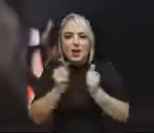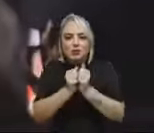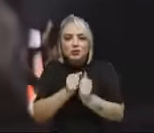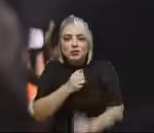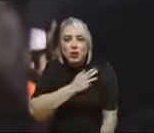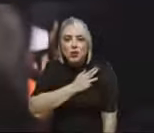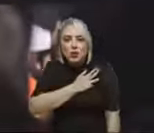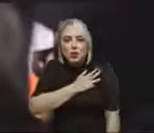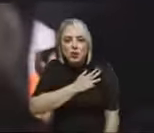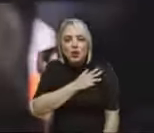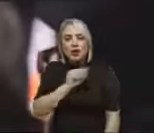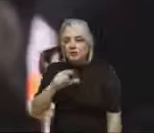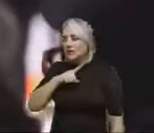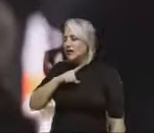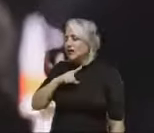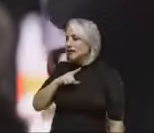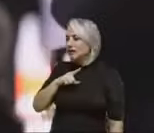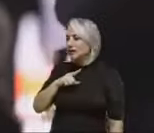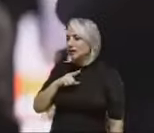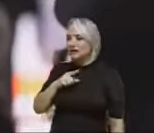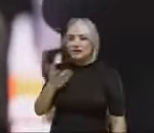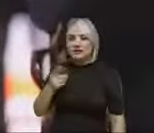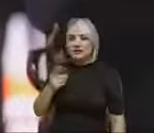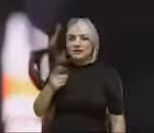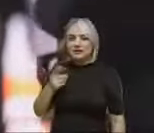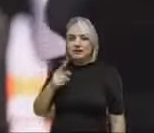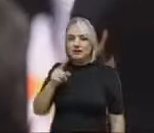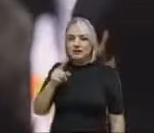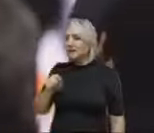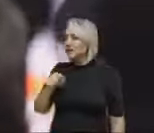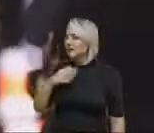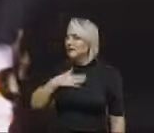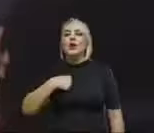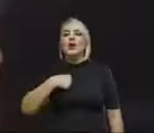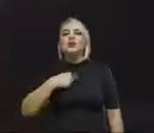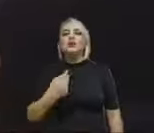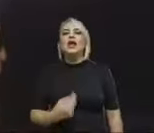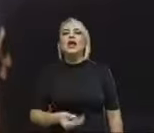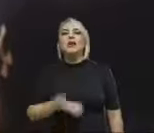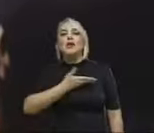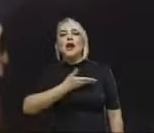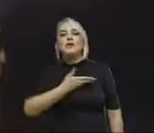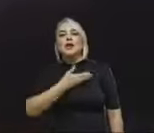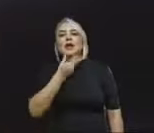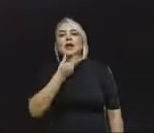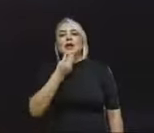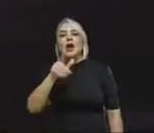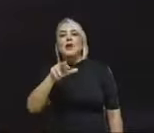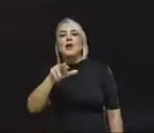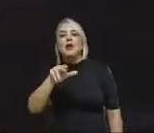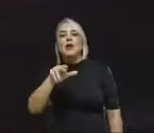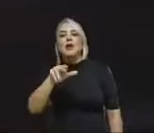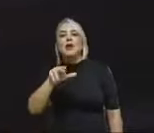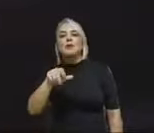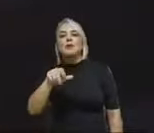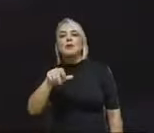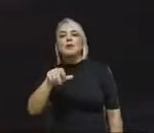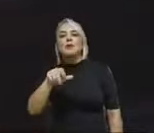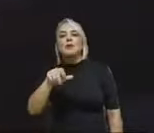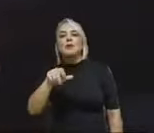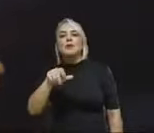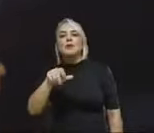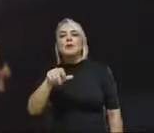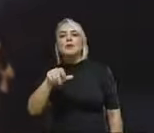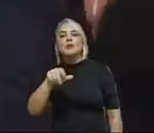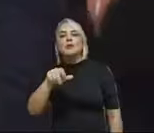tem? Eu disse: eu tenho um amigo que é irmão dele, que é o nosso Fernando Moraes. Fernando Moraes é um irmão